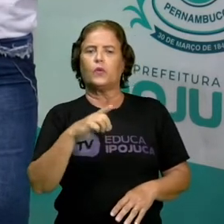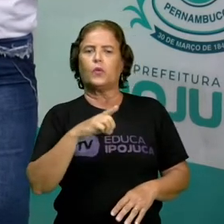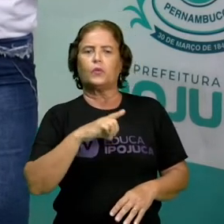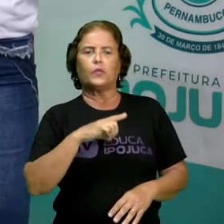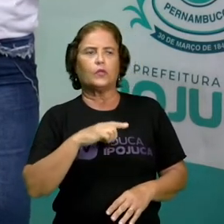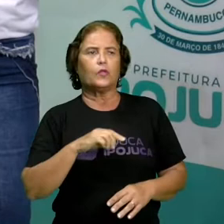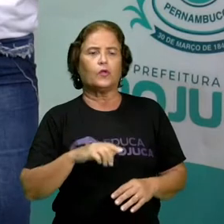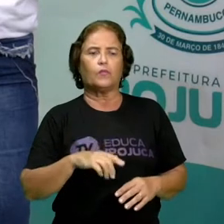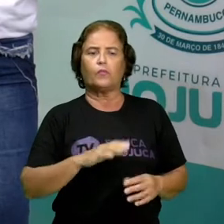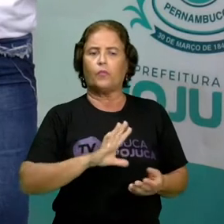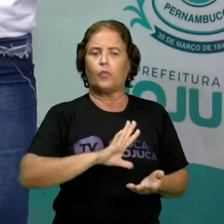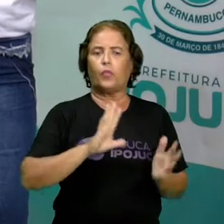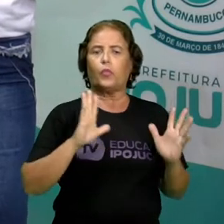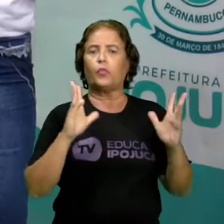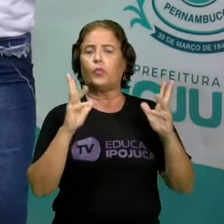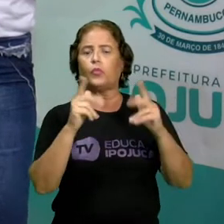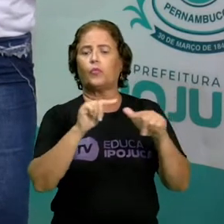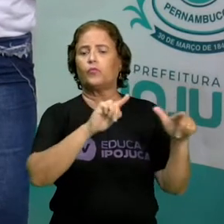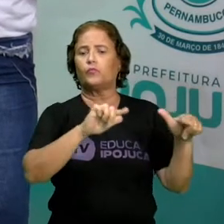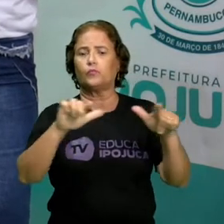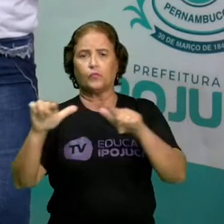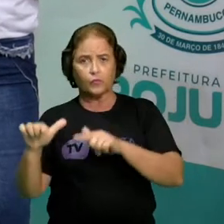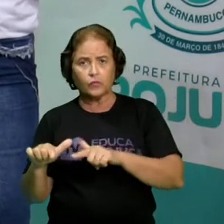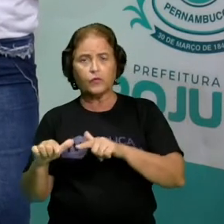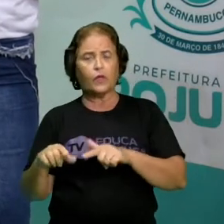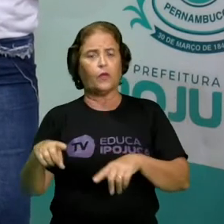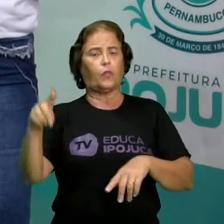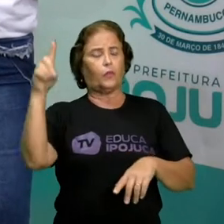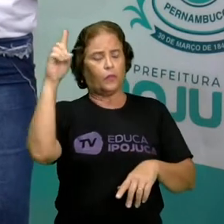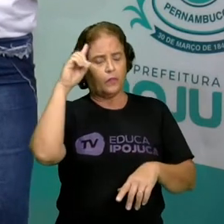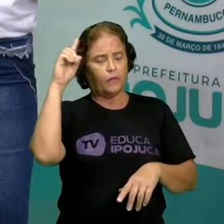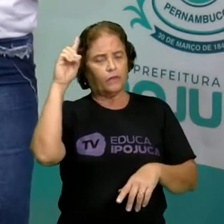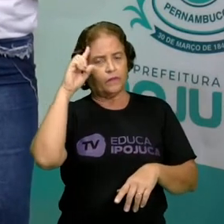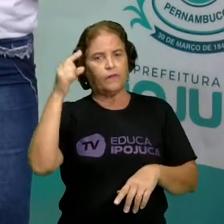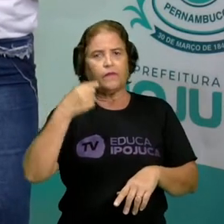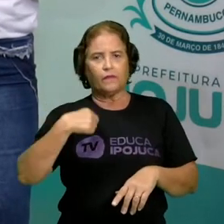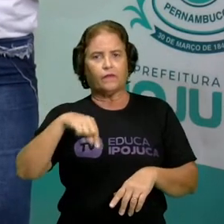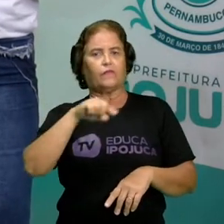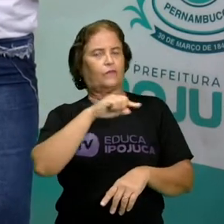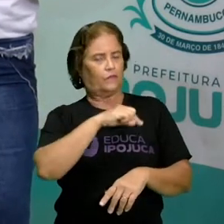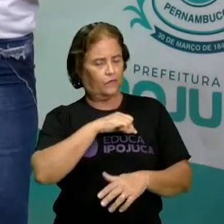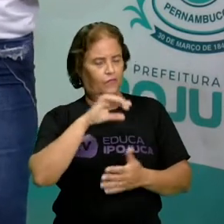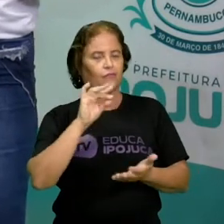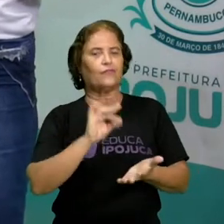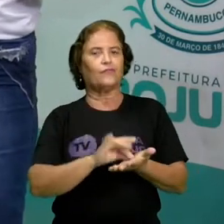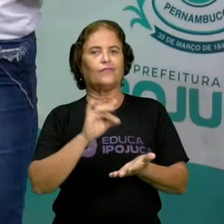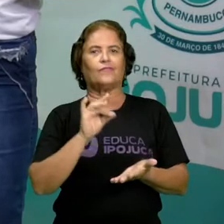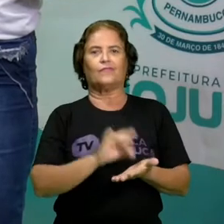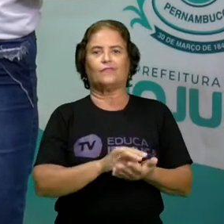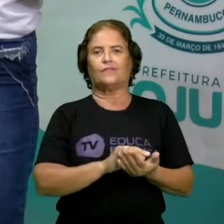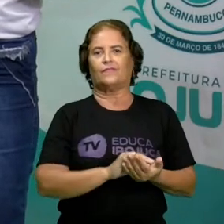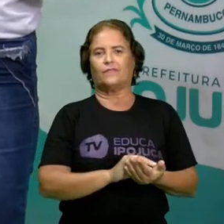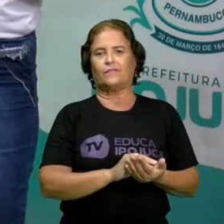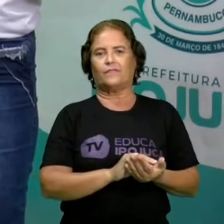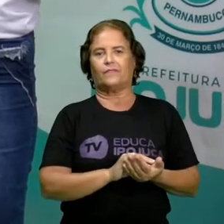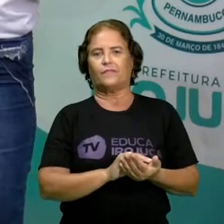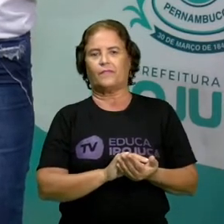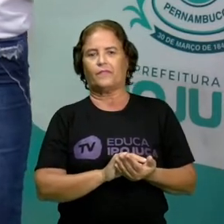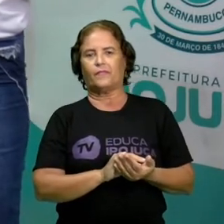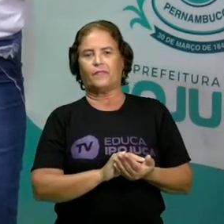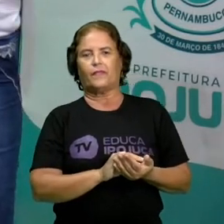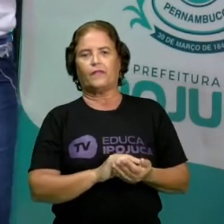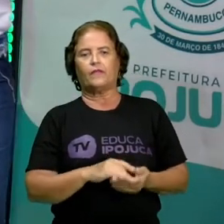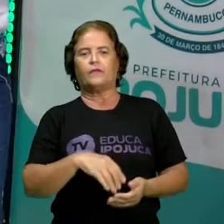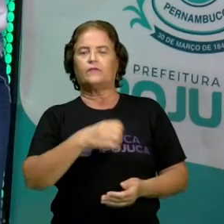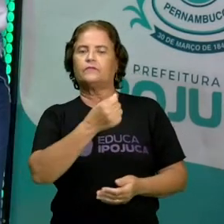toda parte e está presente no nosso dia a dia? Isso mesmo. Então,